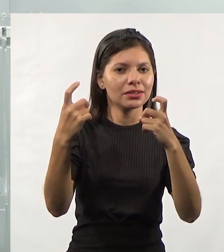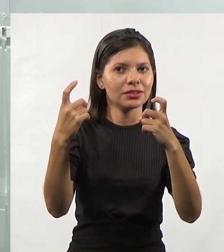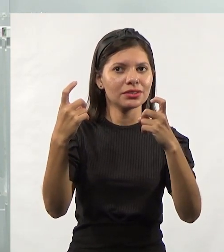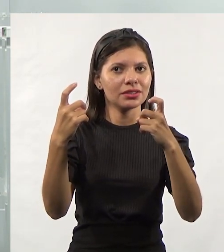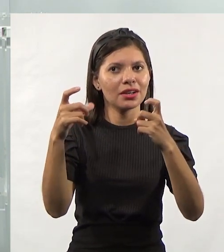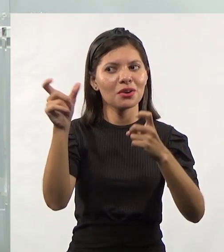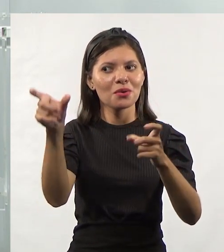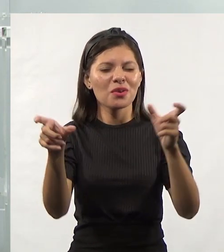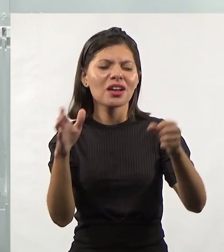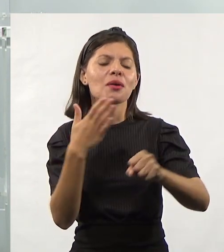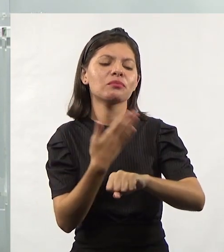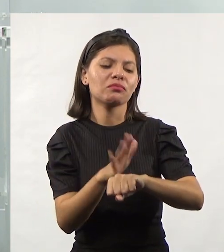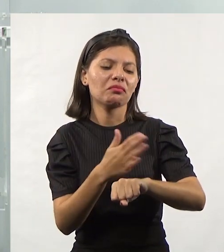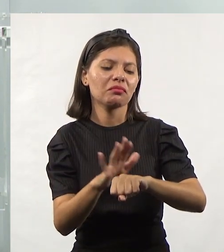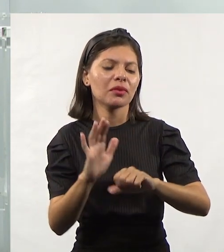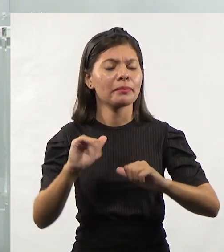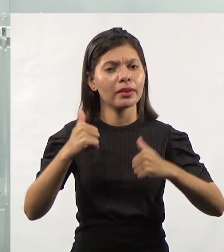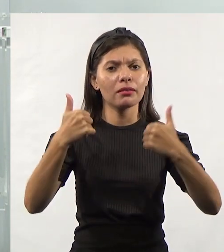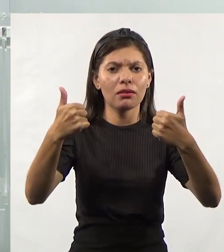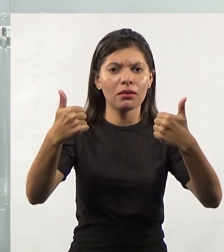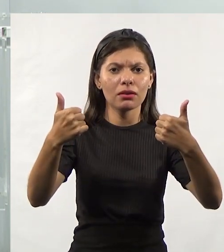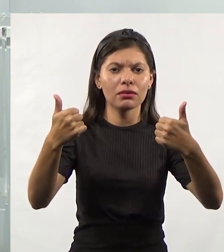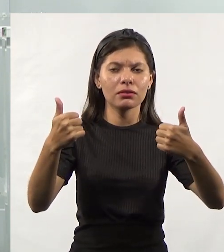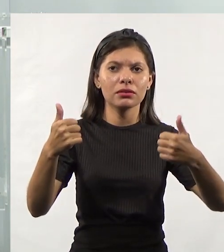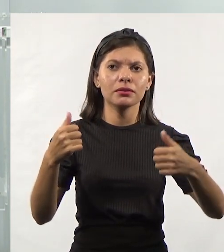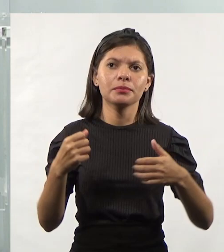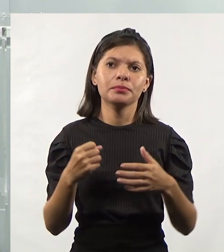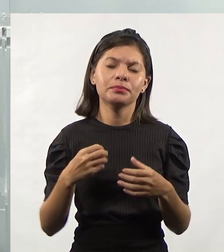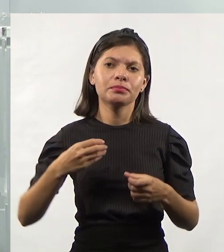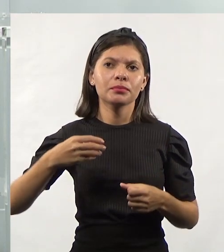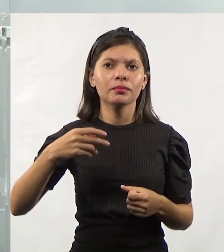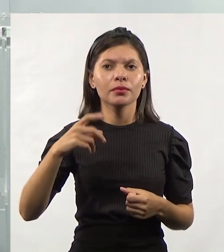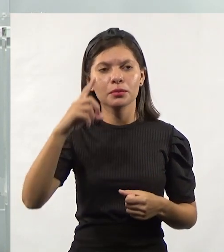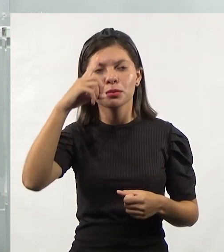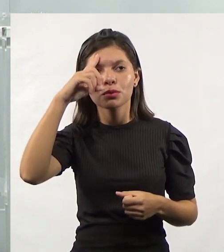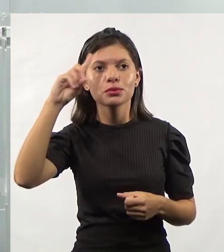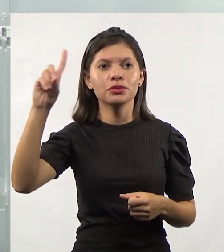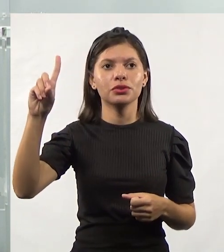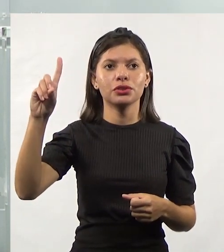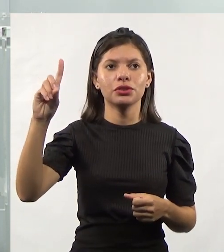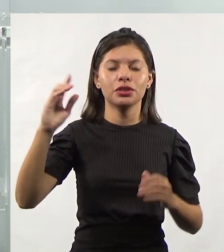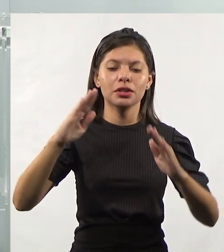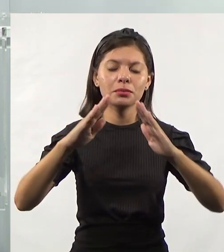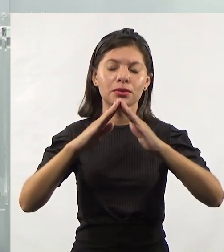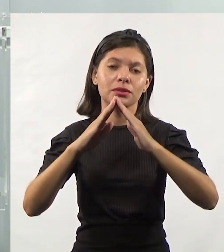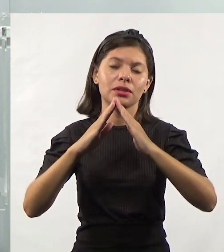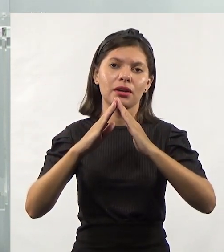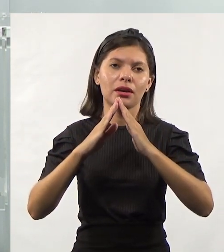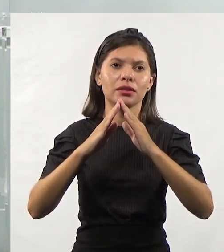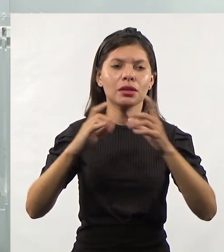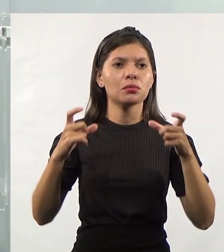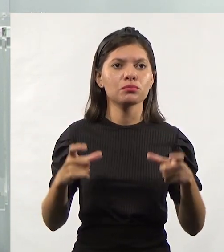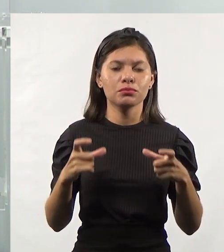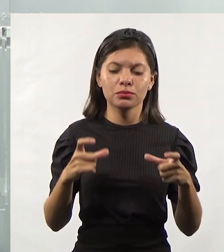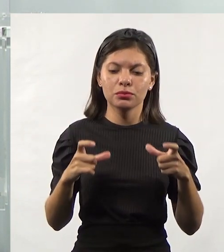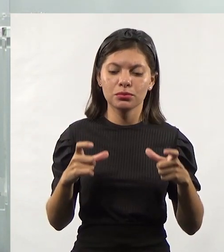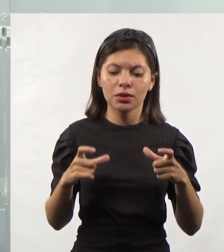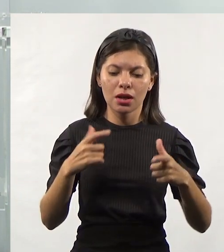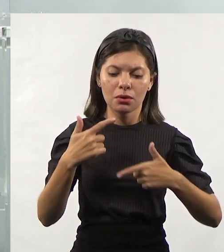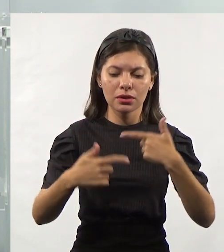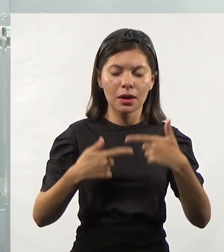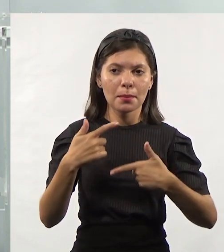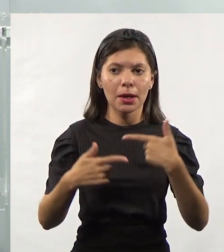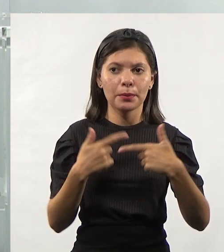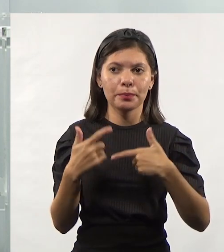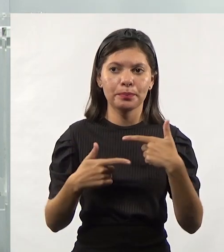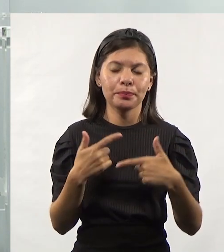algo interessante, algo que foi mais prático, então a gente traz para o nosso dia a dia, né, para a nossa casa e para o